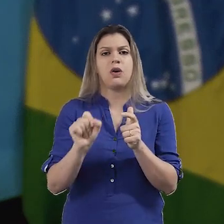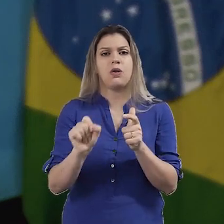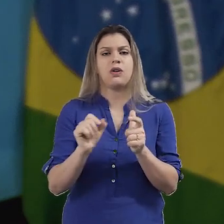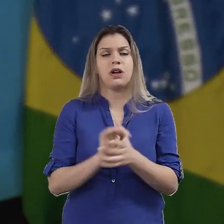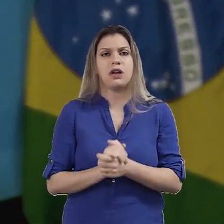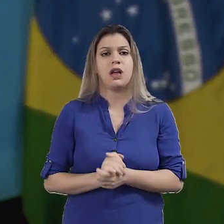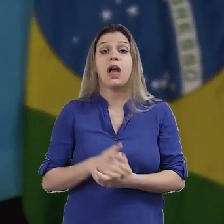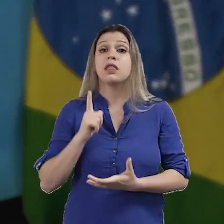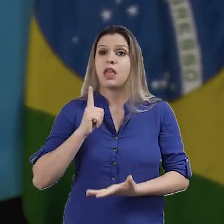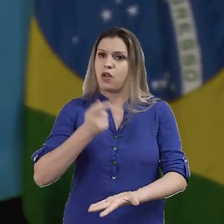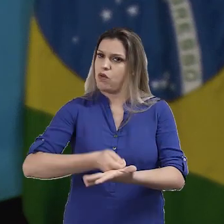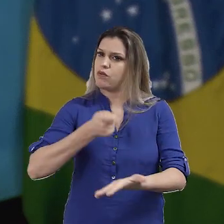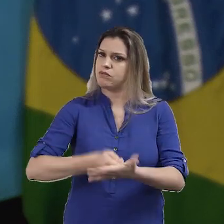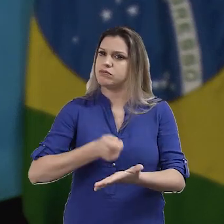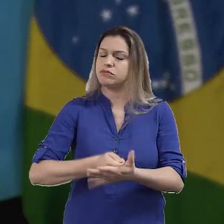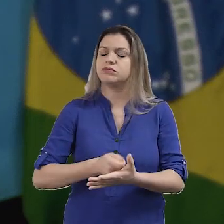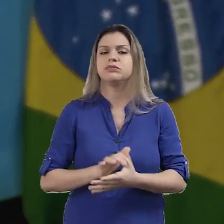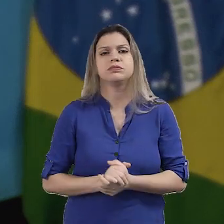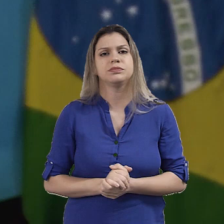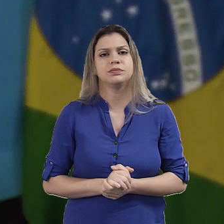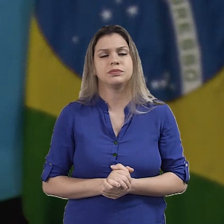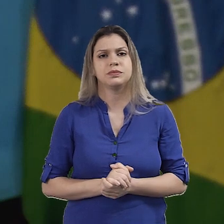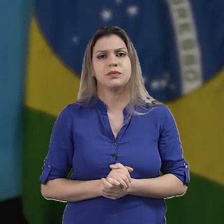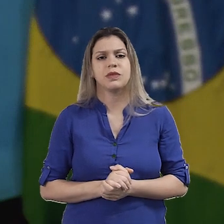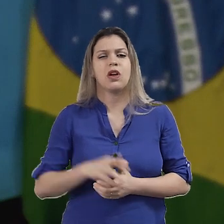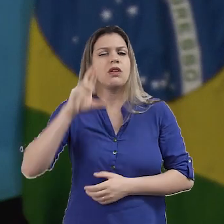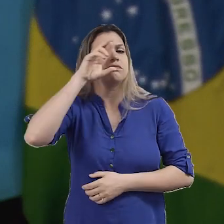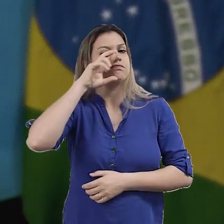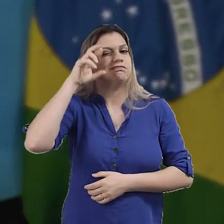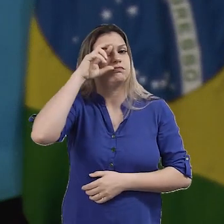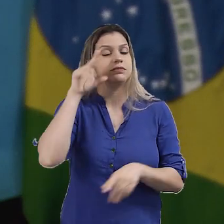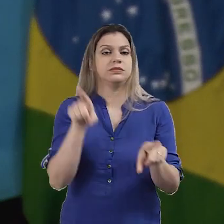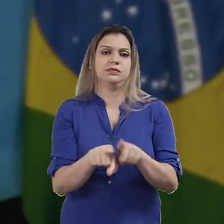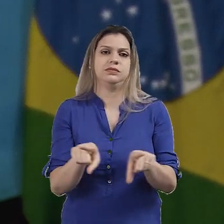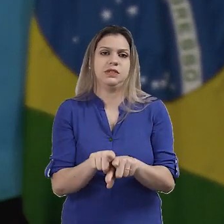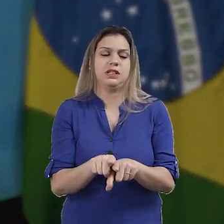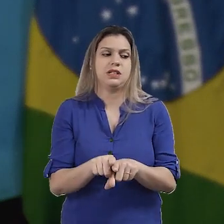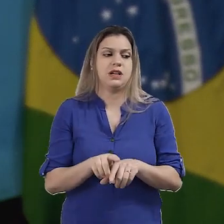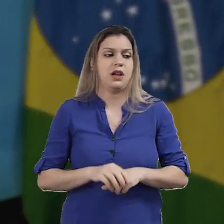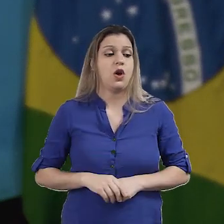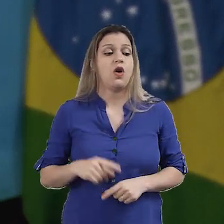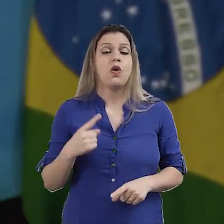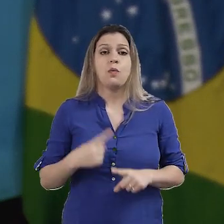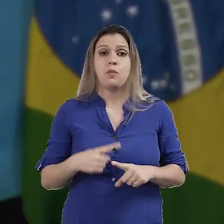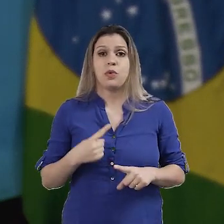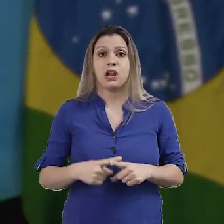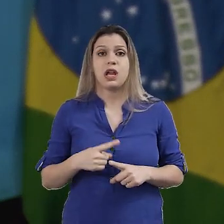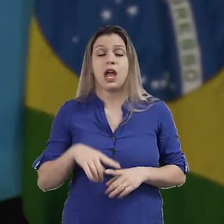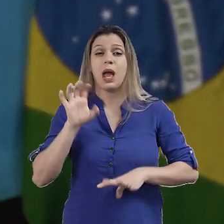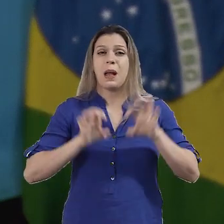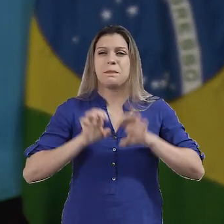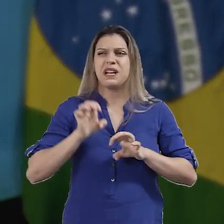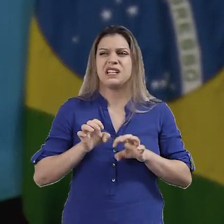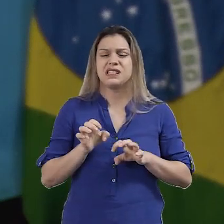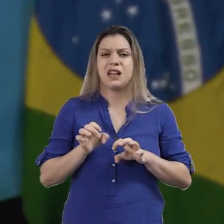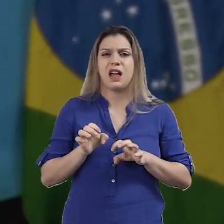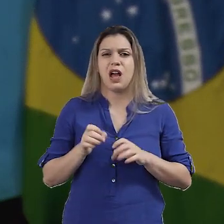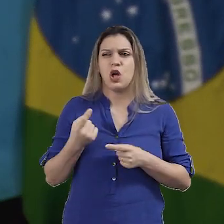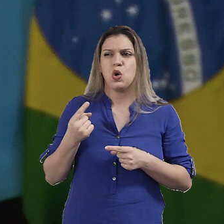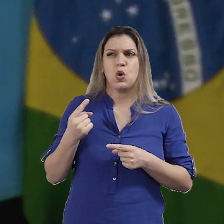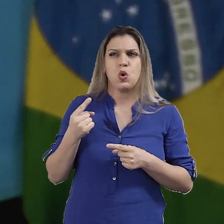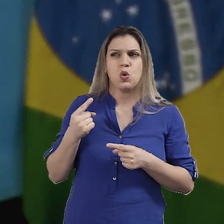é uma obrigação, de fiscalizar. Exatamente porque quando a empresa descumpre